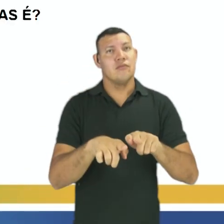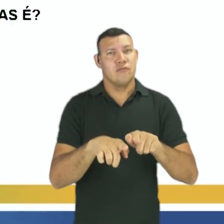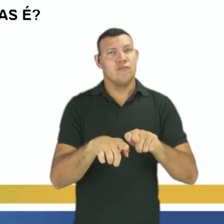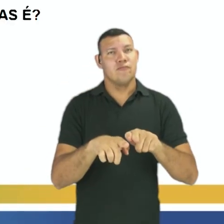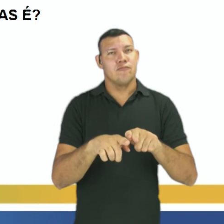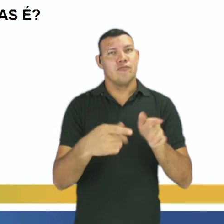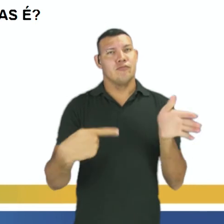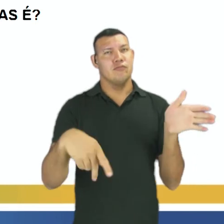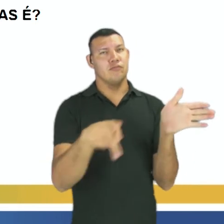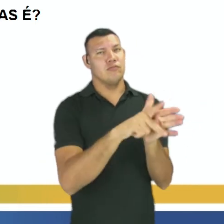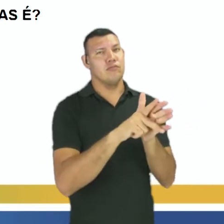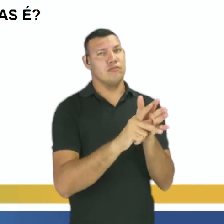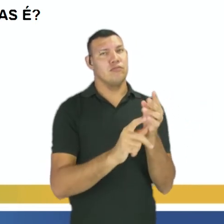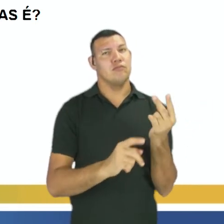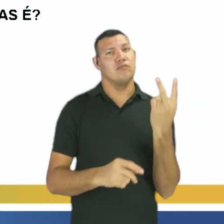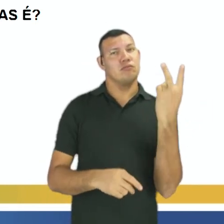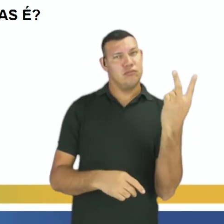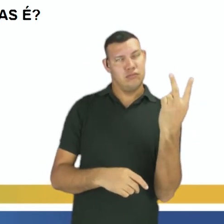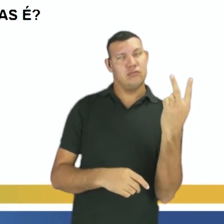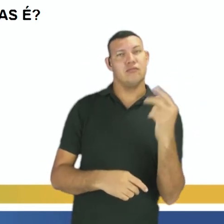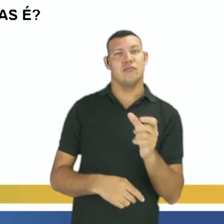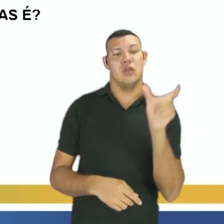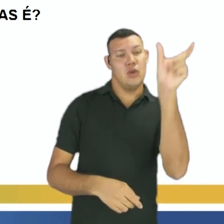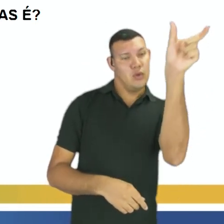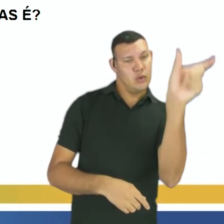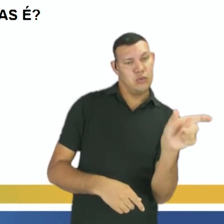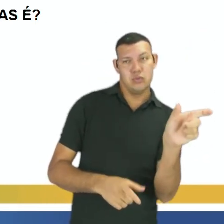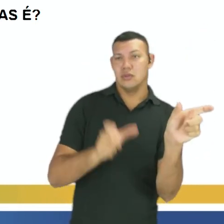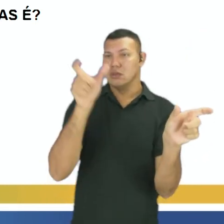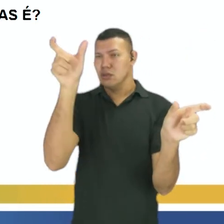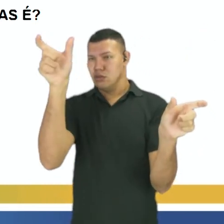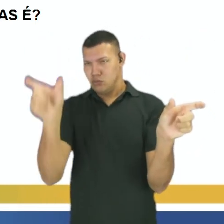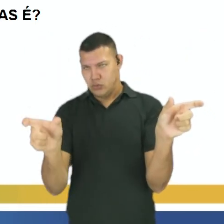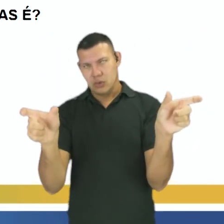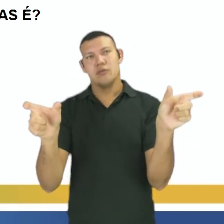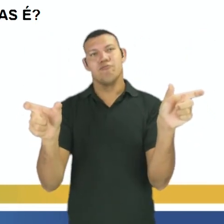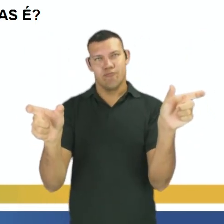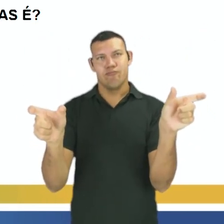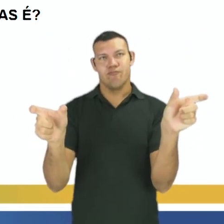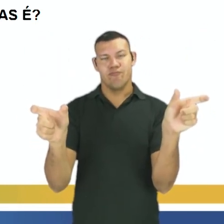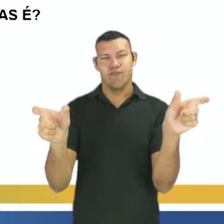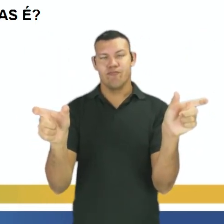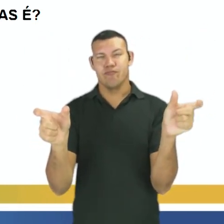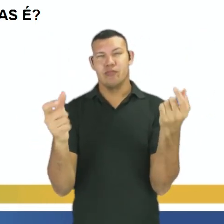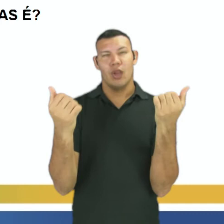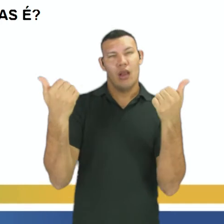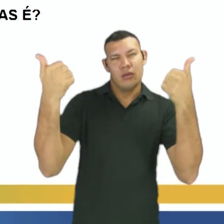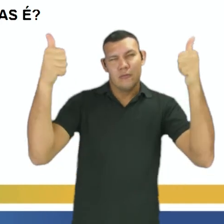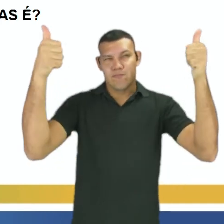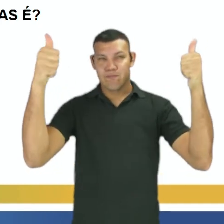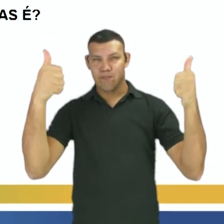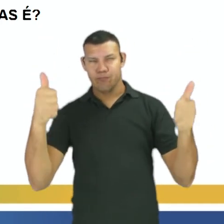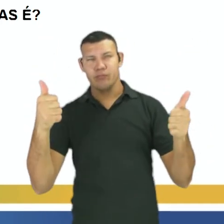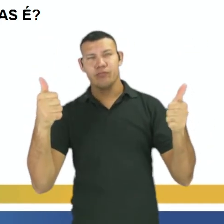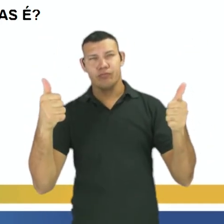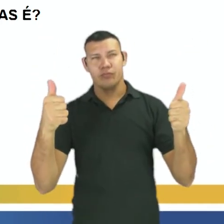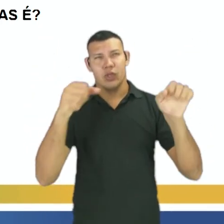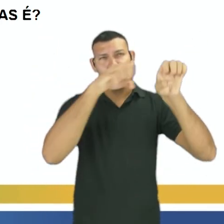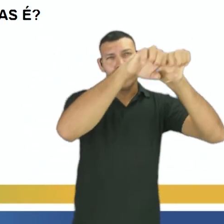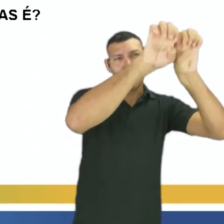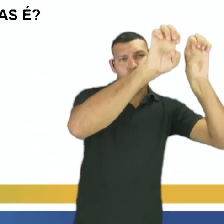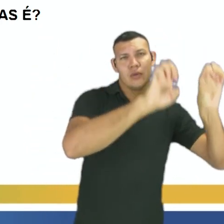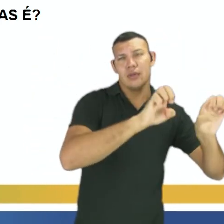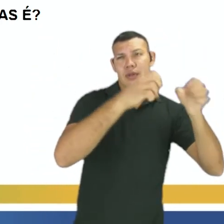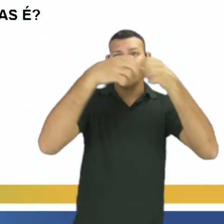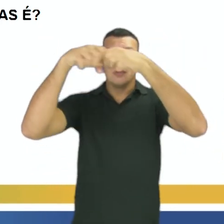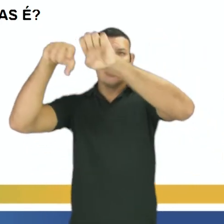quanto nessa cadeia aqui? E agora, tem que analisar as estruturas, né? Então, a gente vai ver o que tem